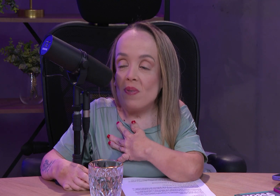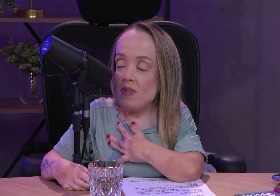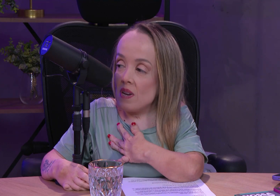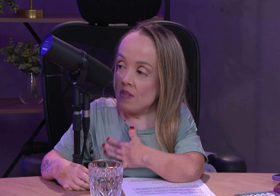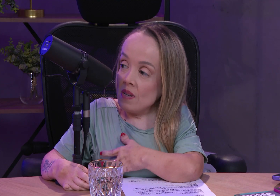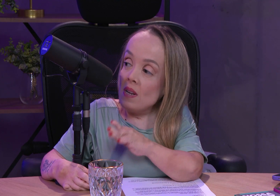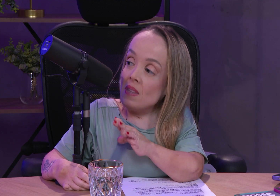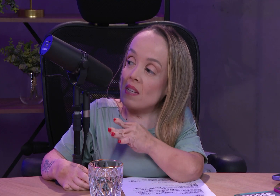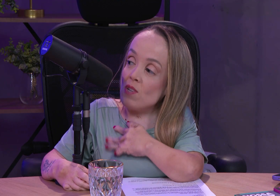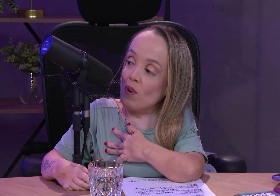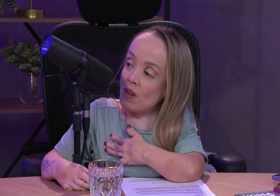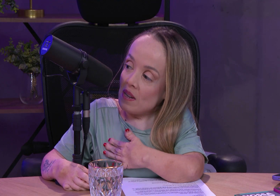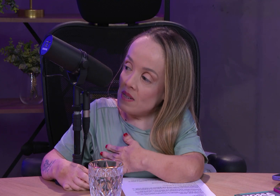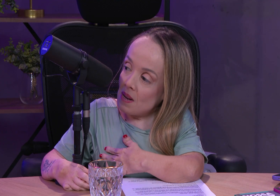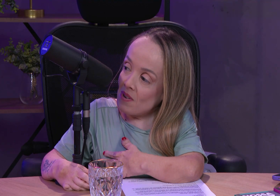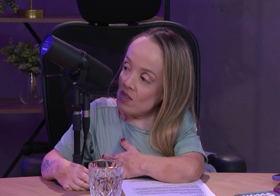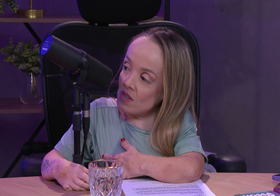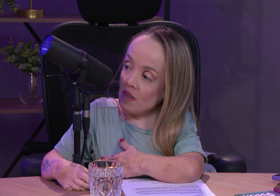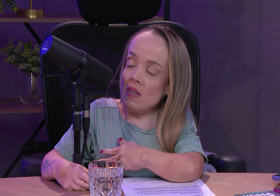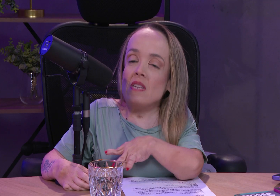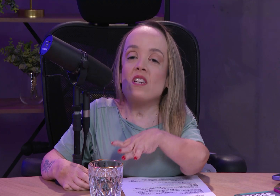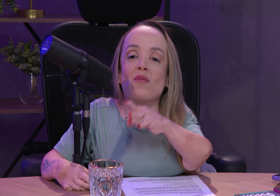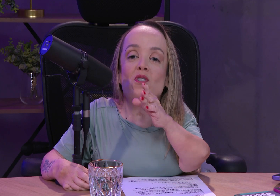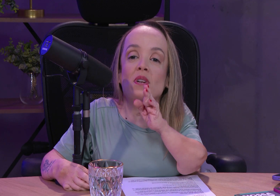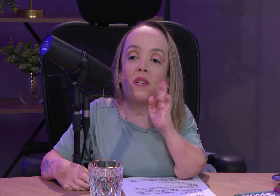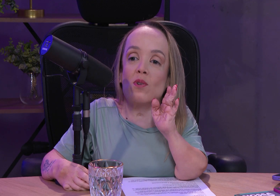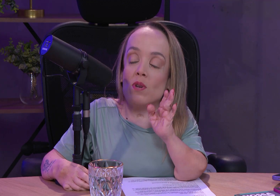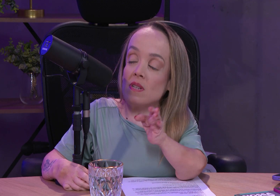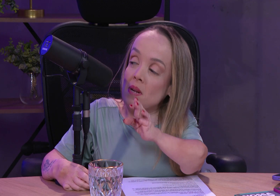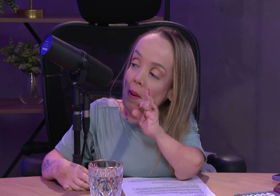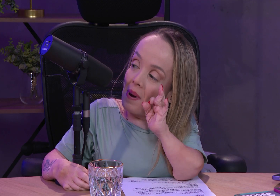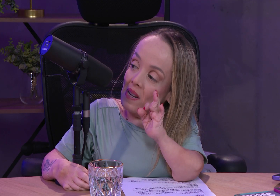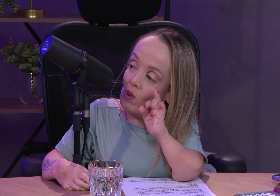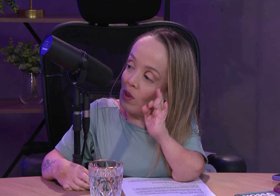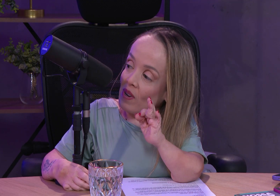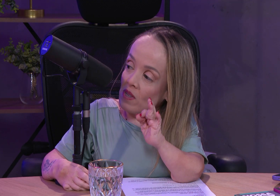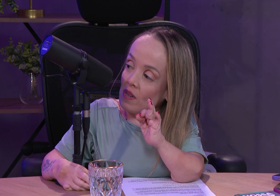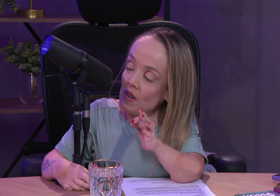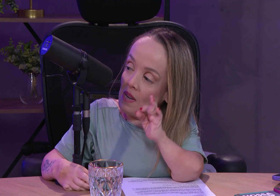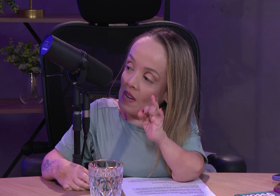Pessoa com Deficiência daqui de Fortaleza, né, Fatinha? Já foi tantas coisas, mas